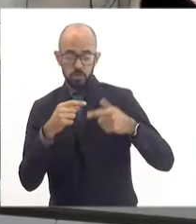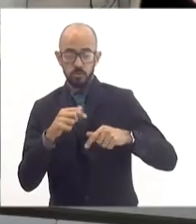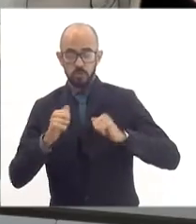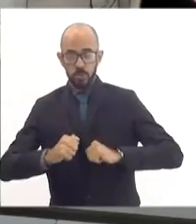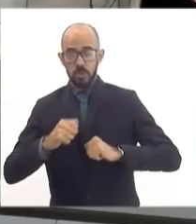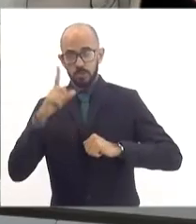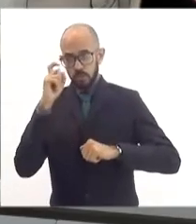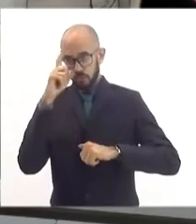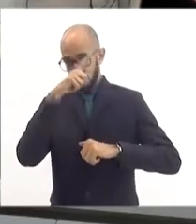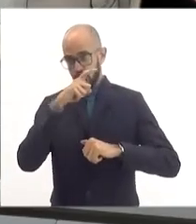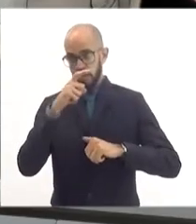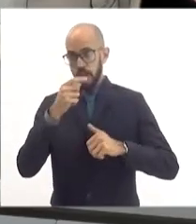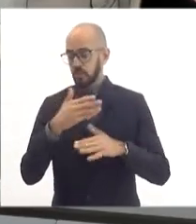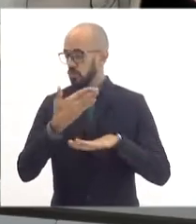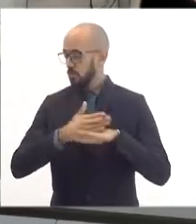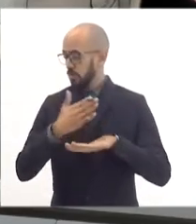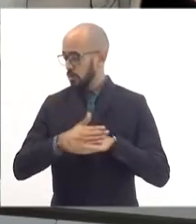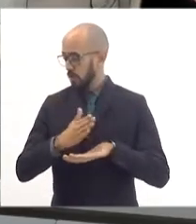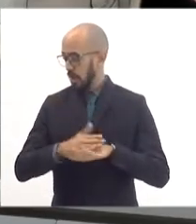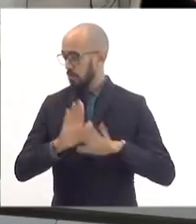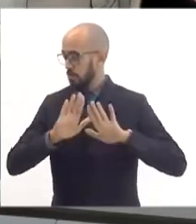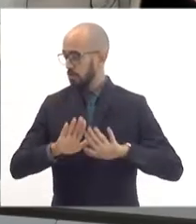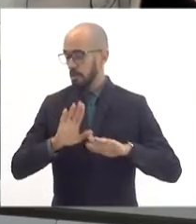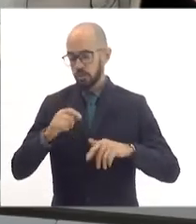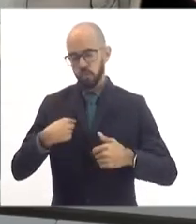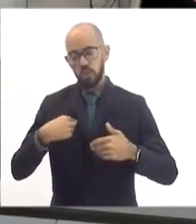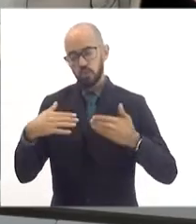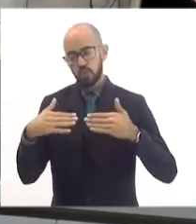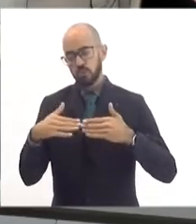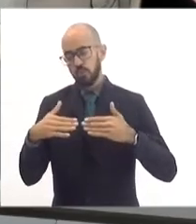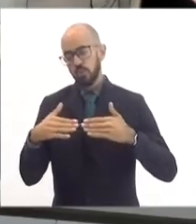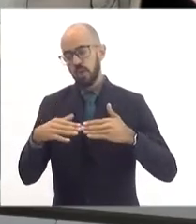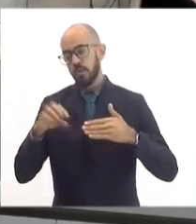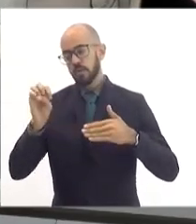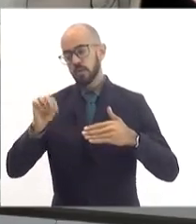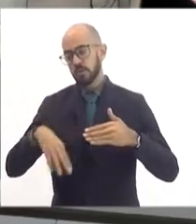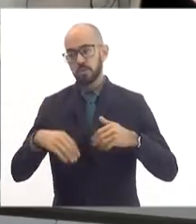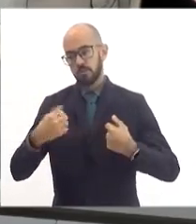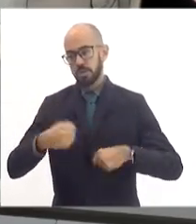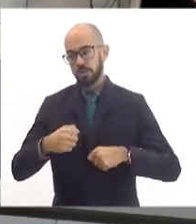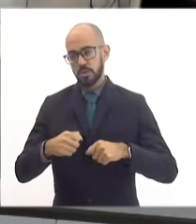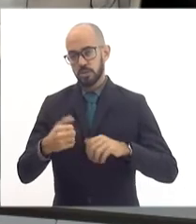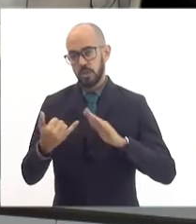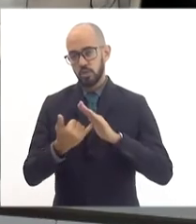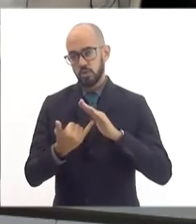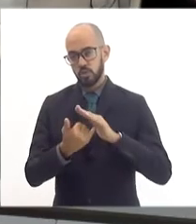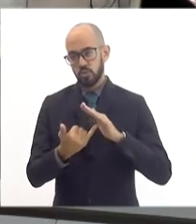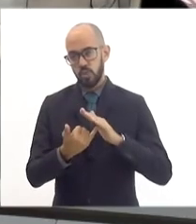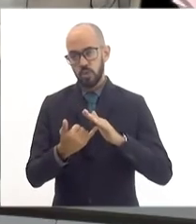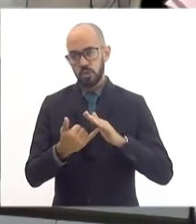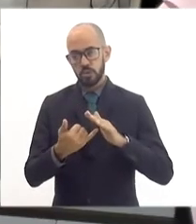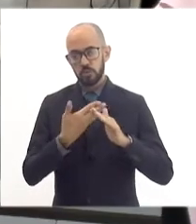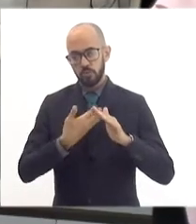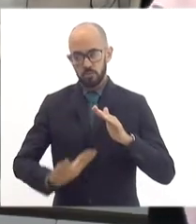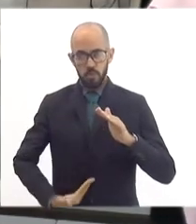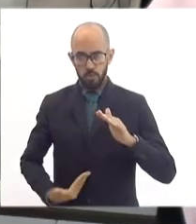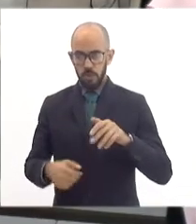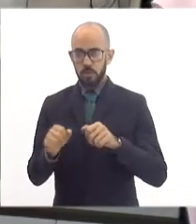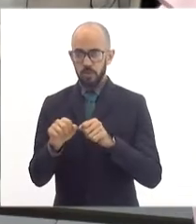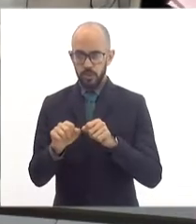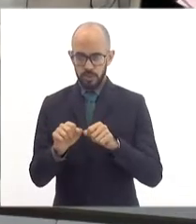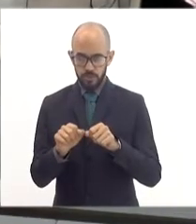de implementação. Mas nós somos favoráveis, tem que ter algum ente público para realizar.